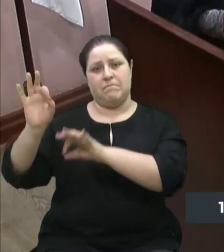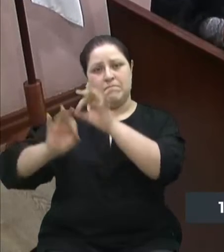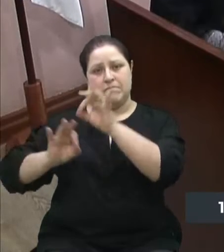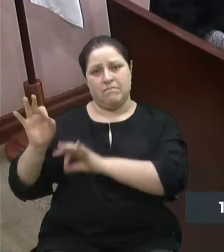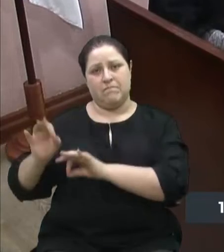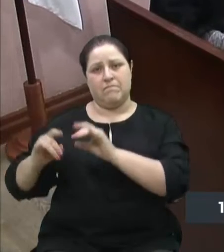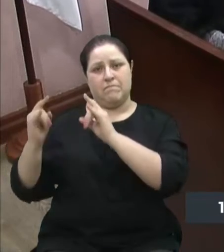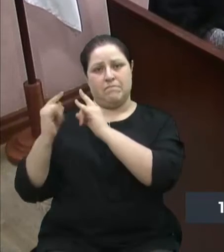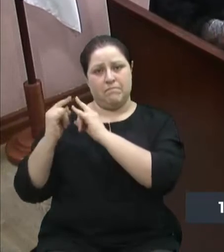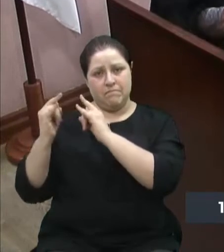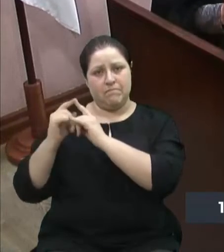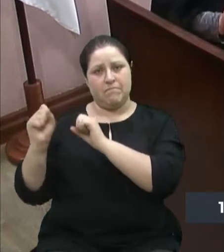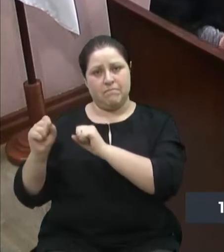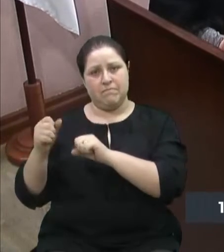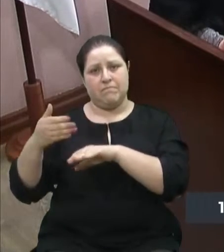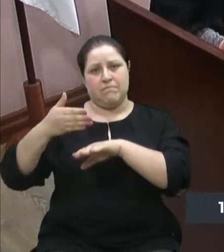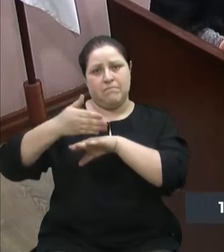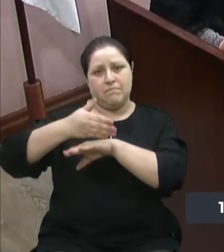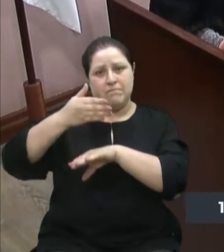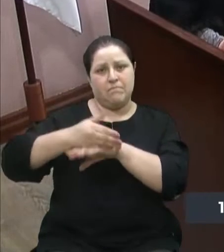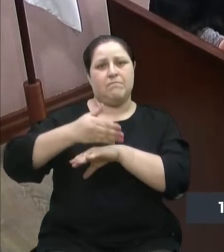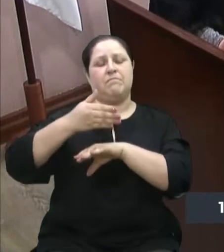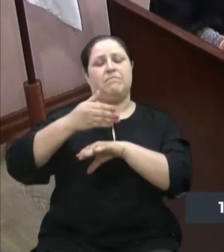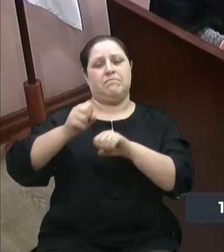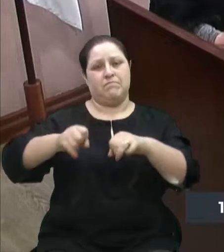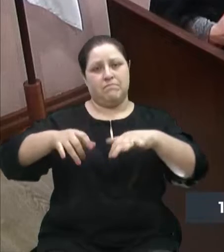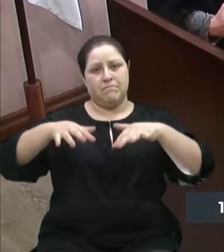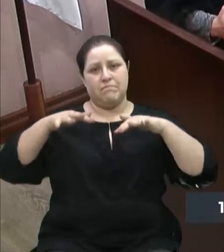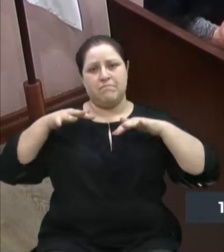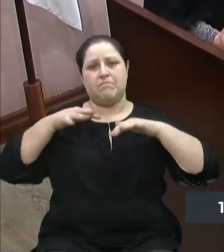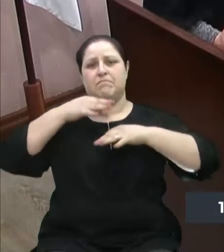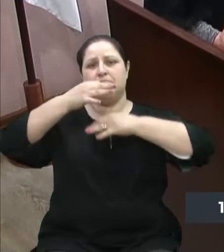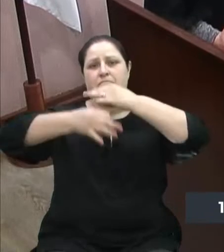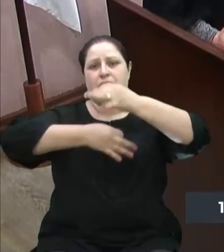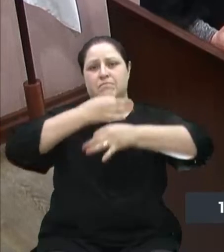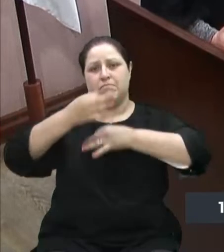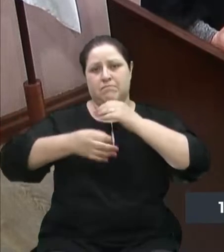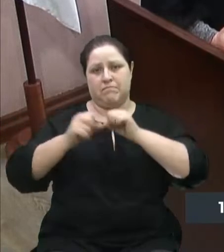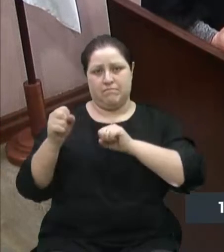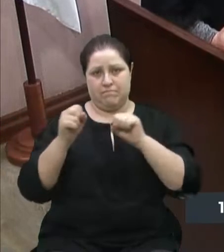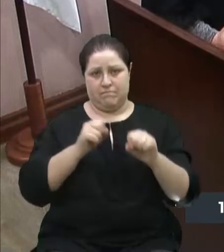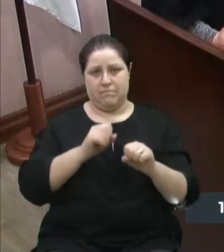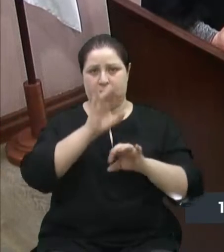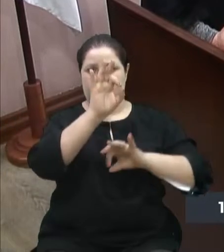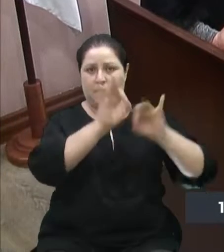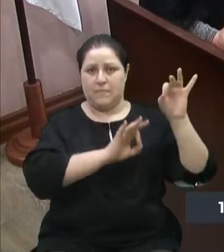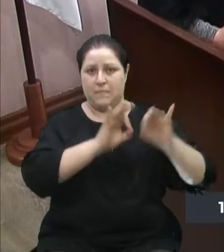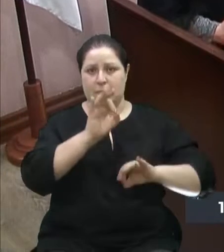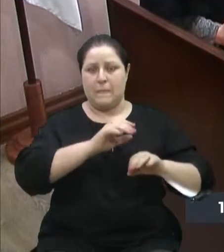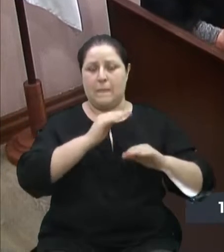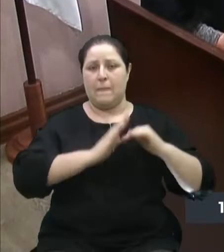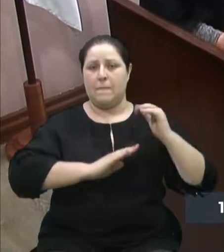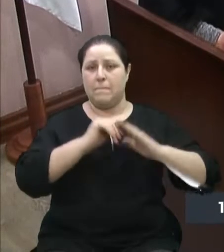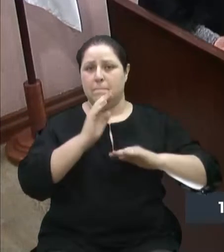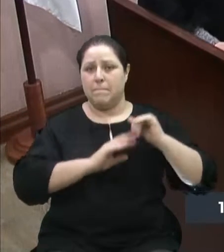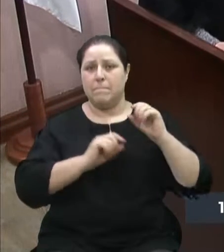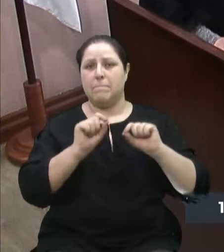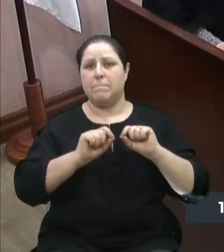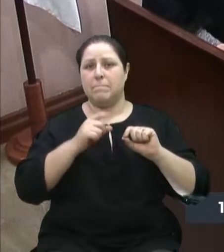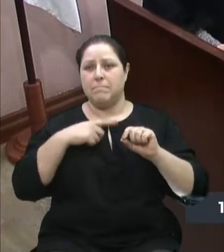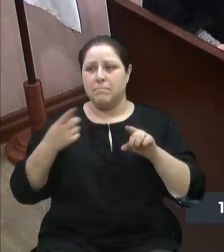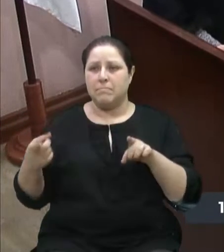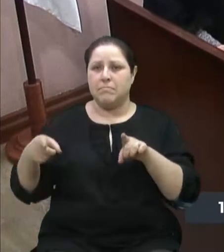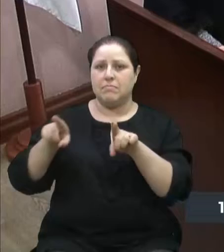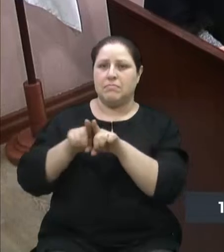organizações poderão participar, dar as suas contribuições, ou seja, esse plano ele é construído com a parceria